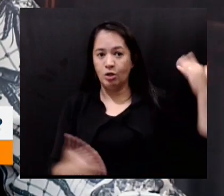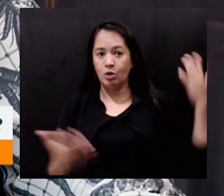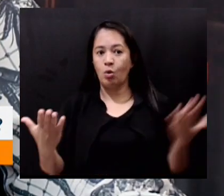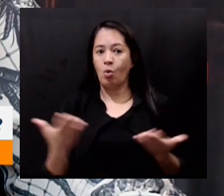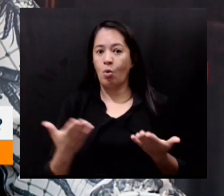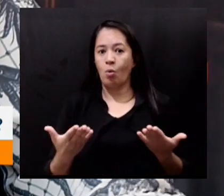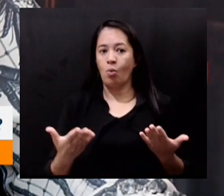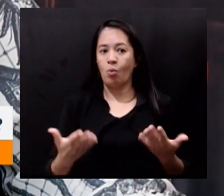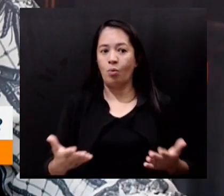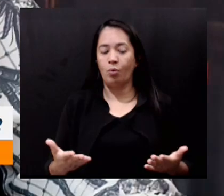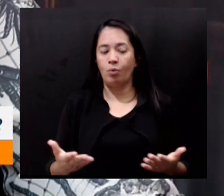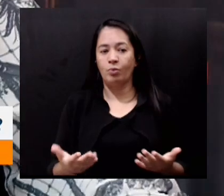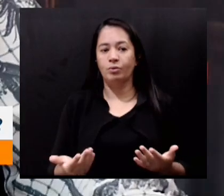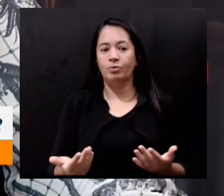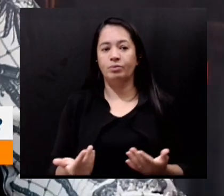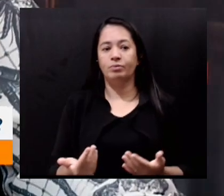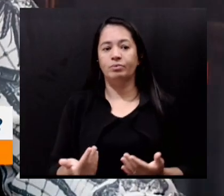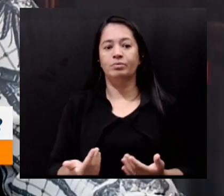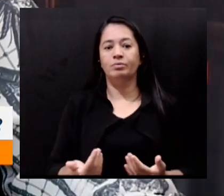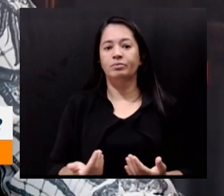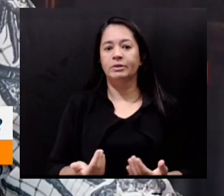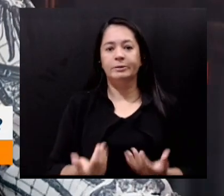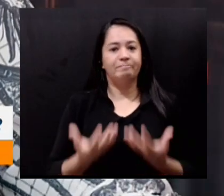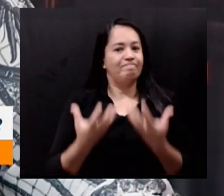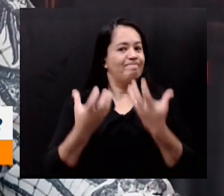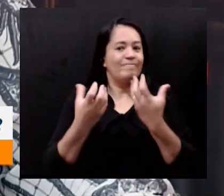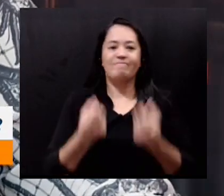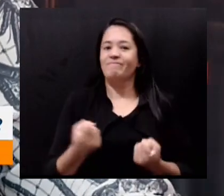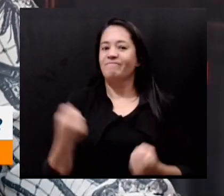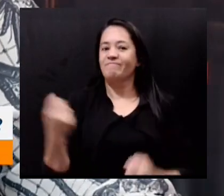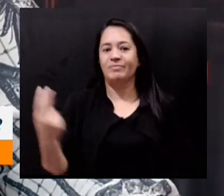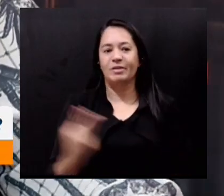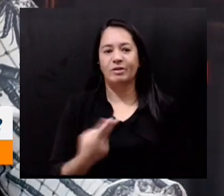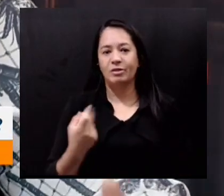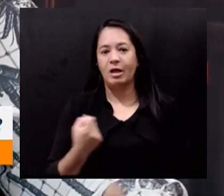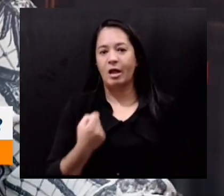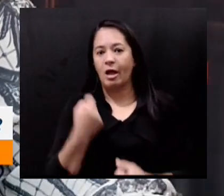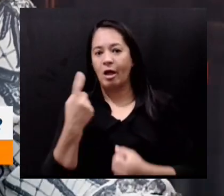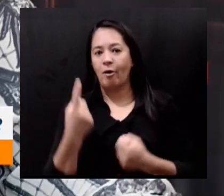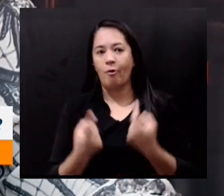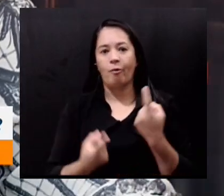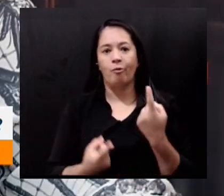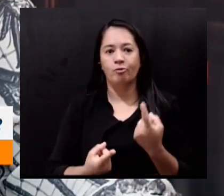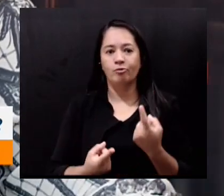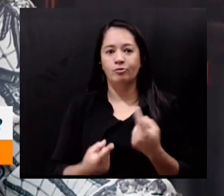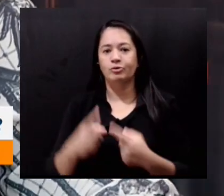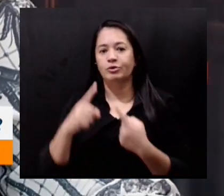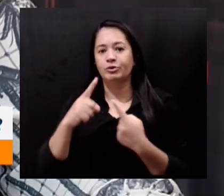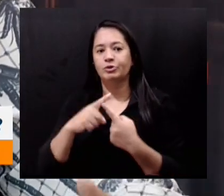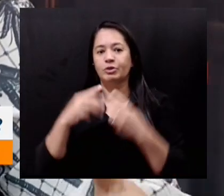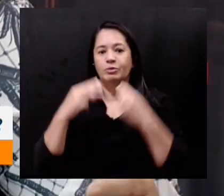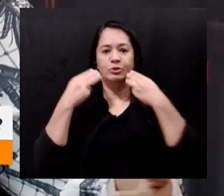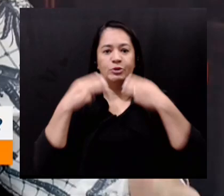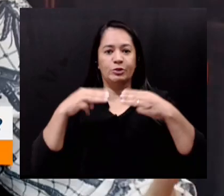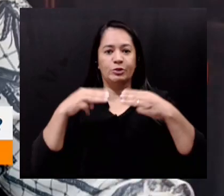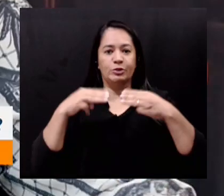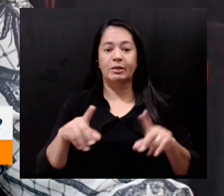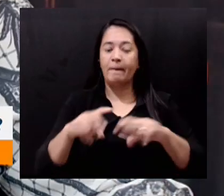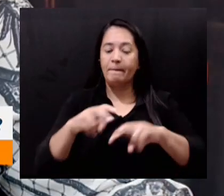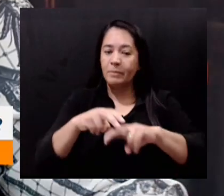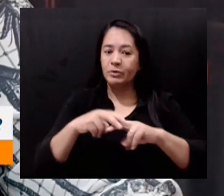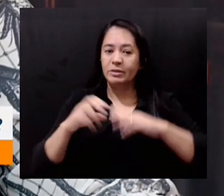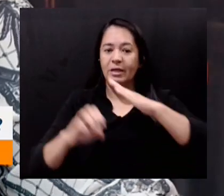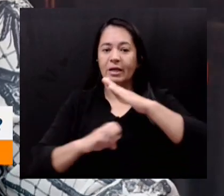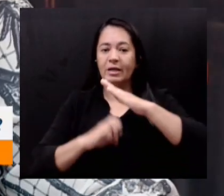é inadmissível certos tipos de comerciais. Então Uhum. as marcas precisam realmente pensar naquilo que